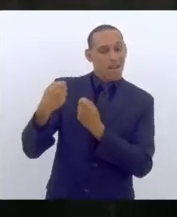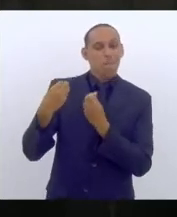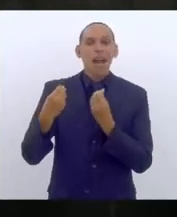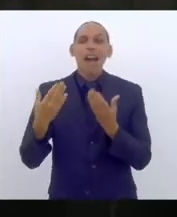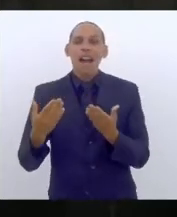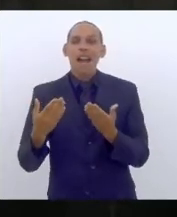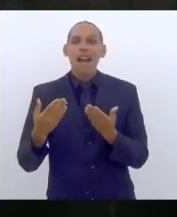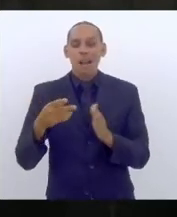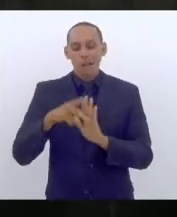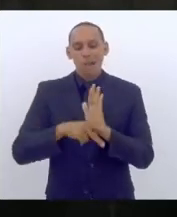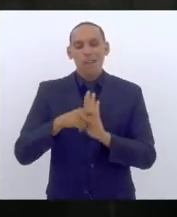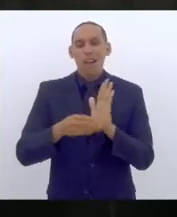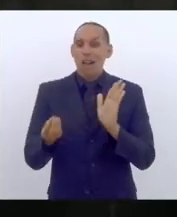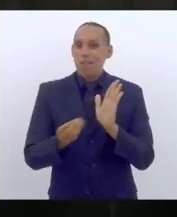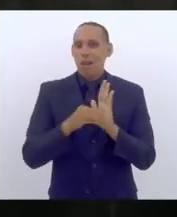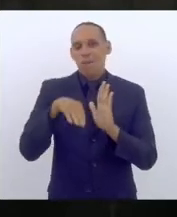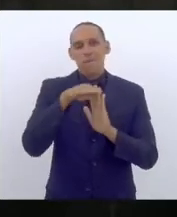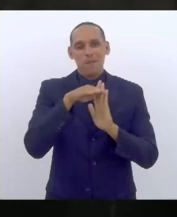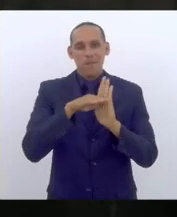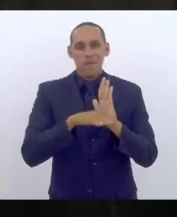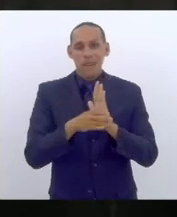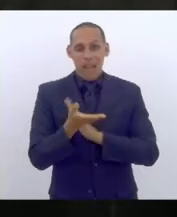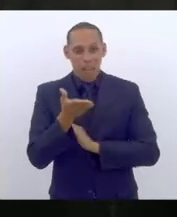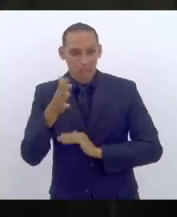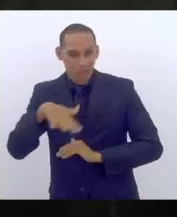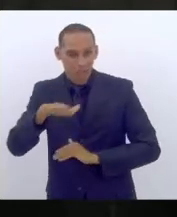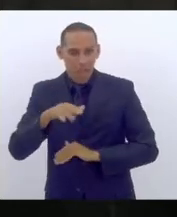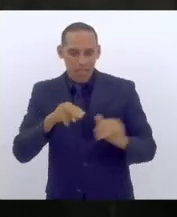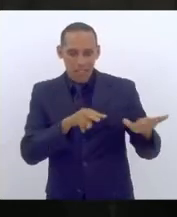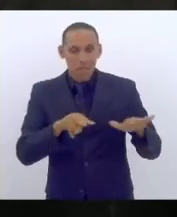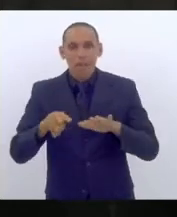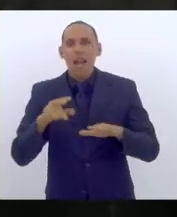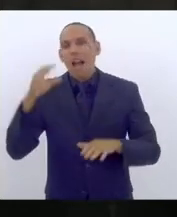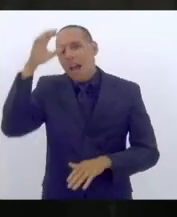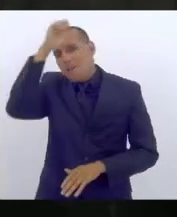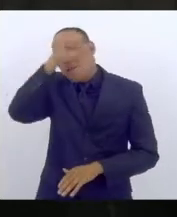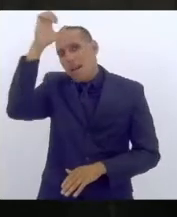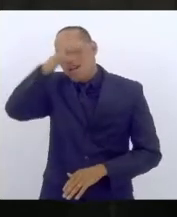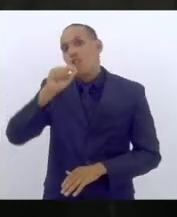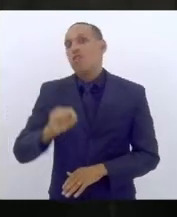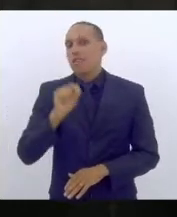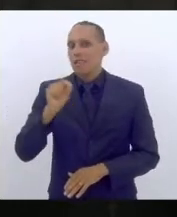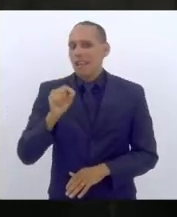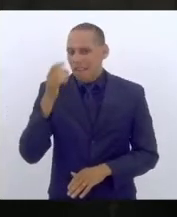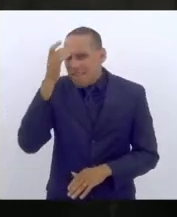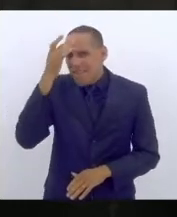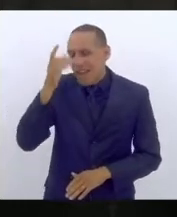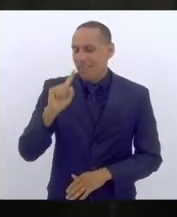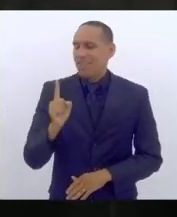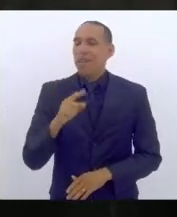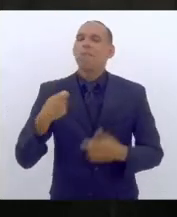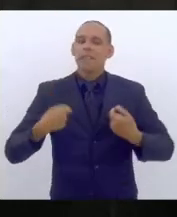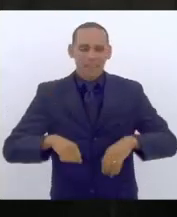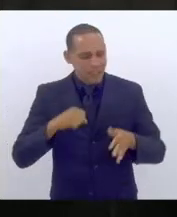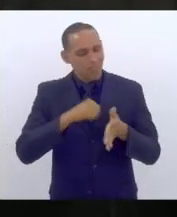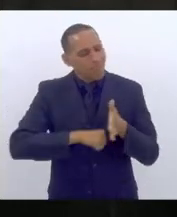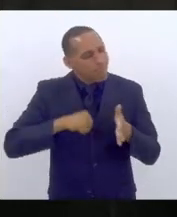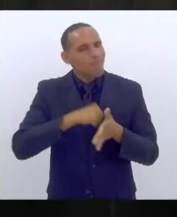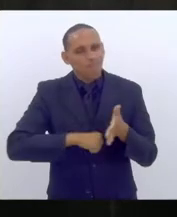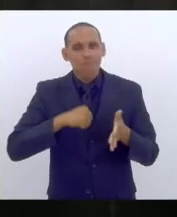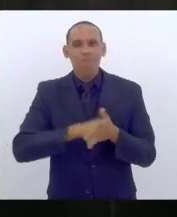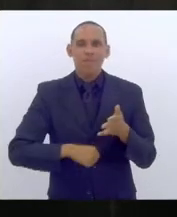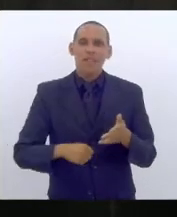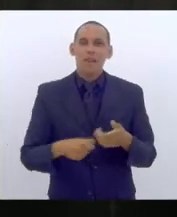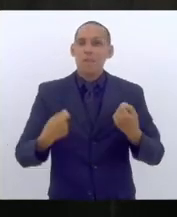uma das coisas que eles aprenderam nesse ao longo dessa semana é que nada vem fácil tudo precisa de luta tudo